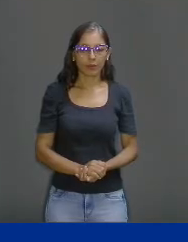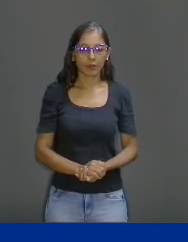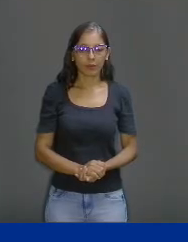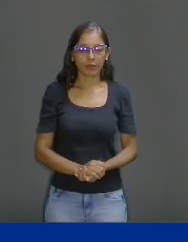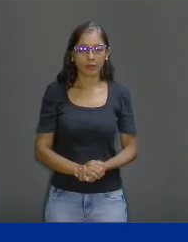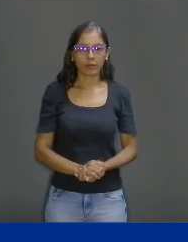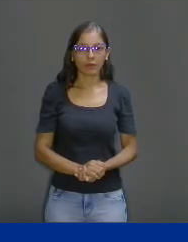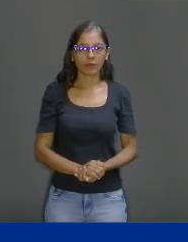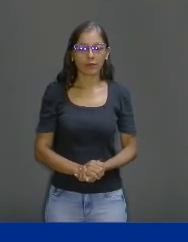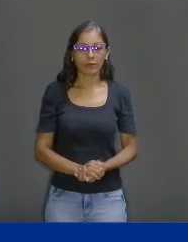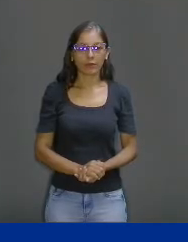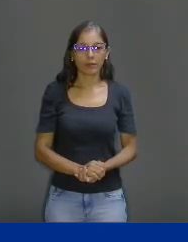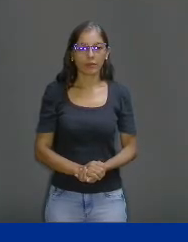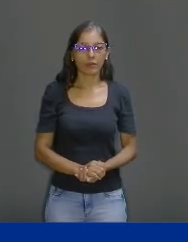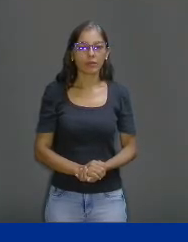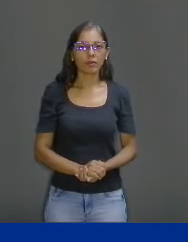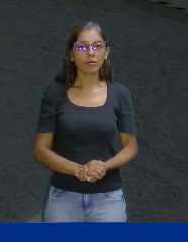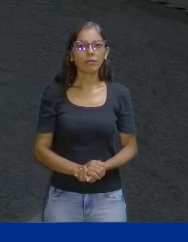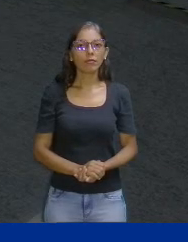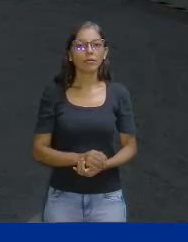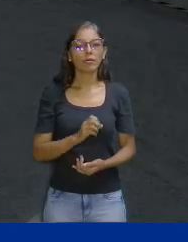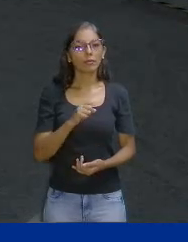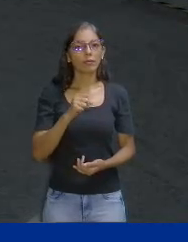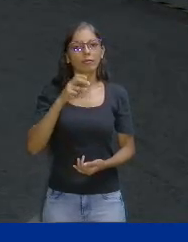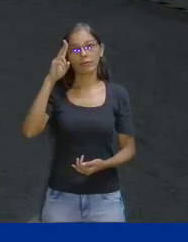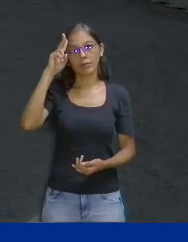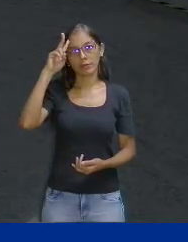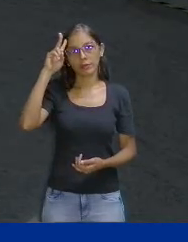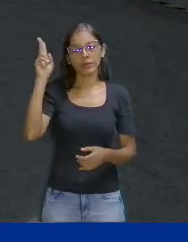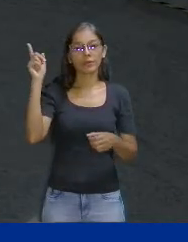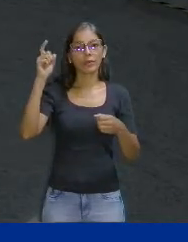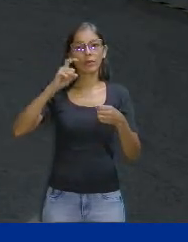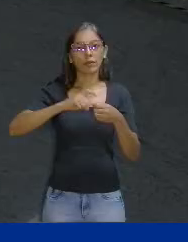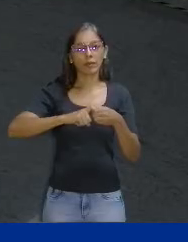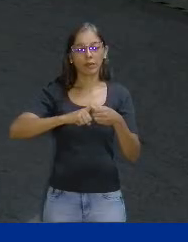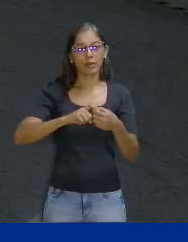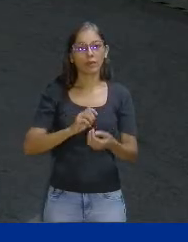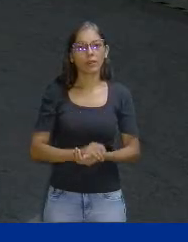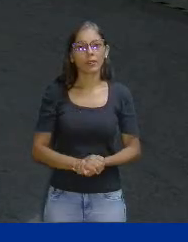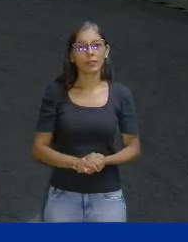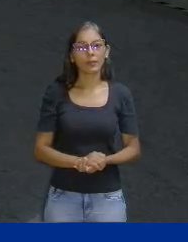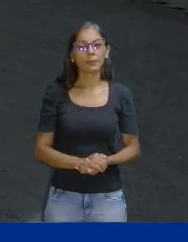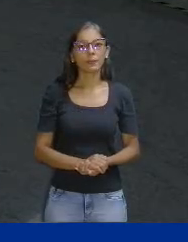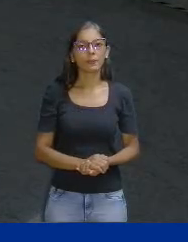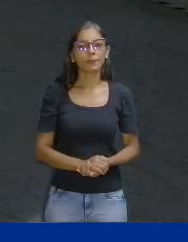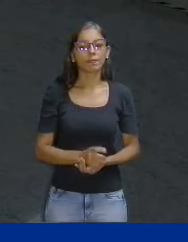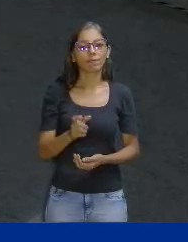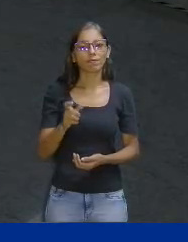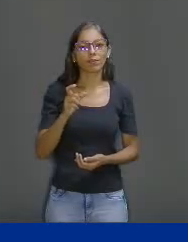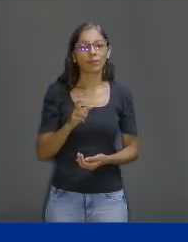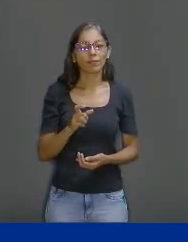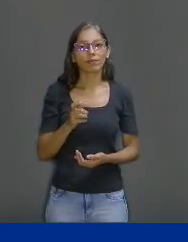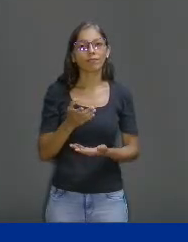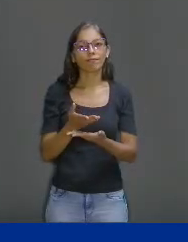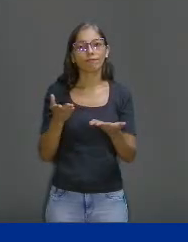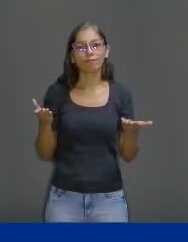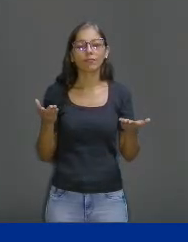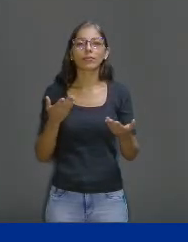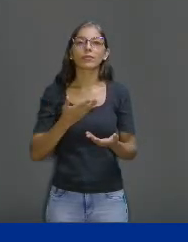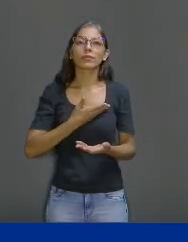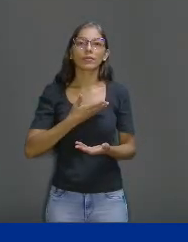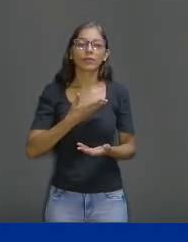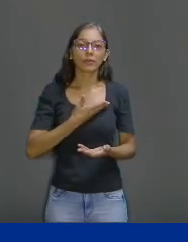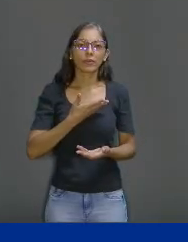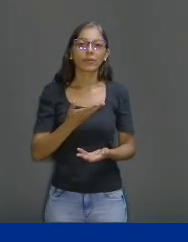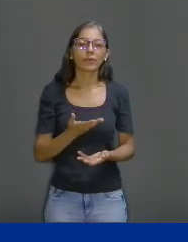Milene? Sim, senhor presidente, teremos na segunda sessão. E já convoco os ilustres colegas para